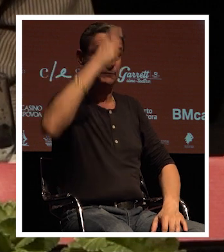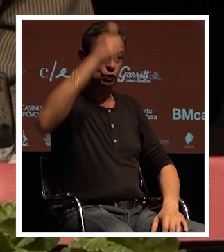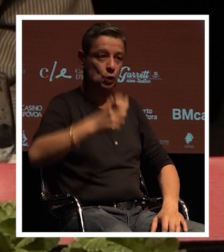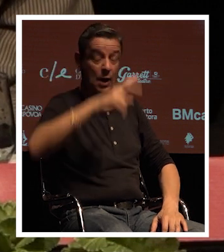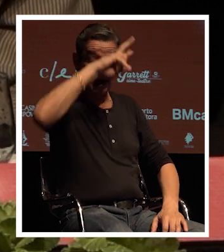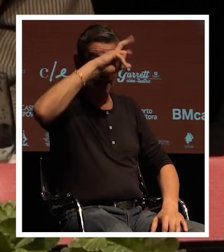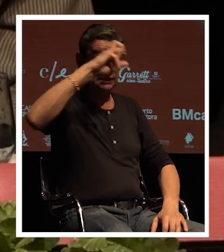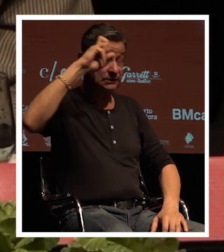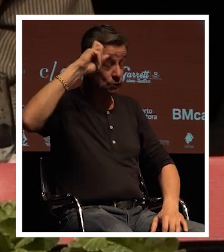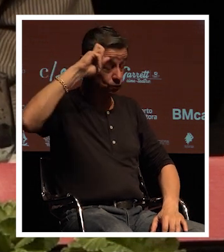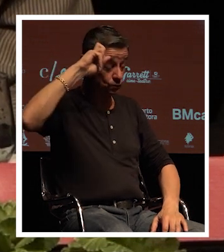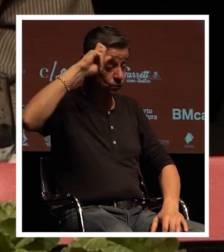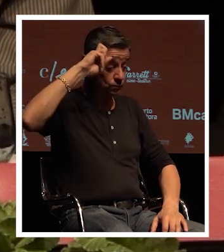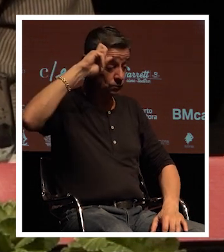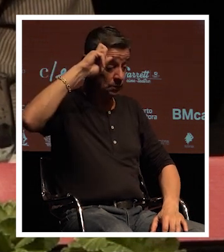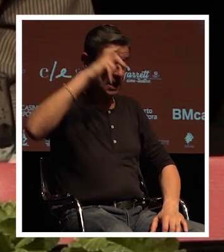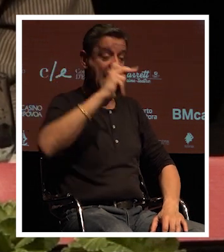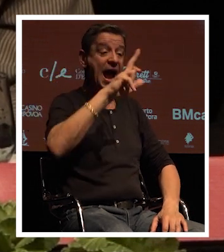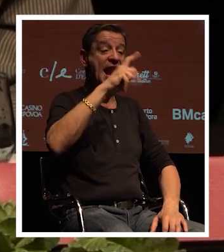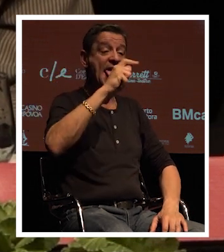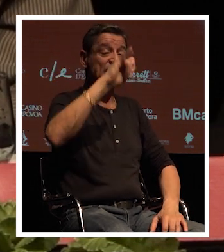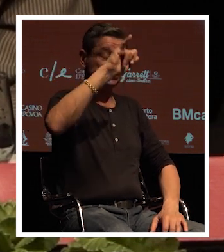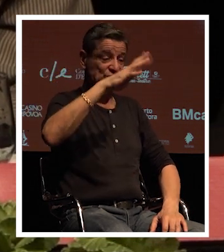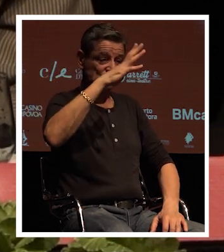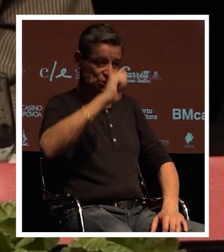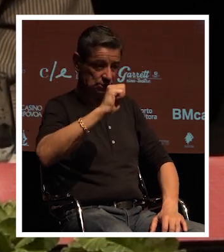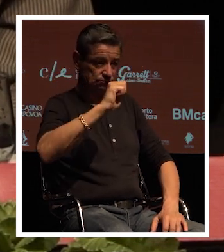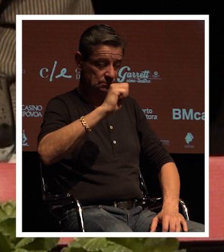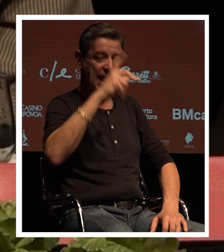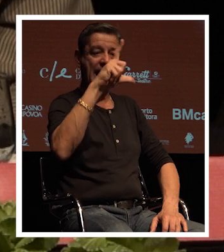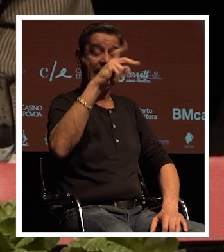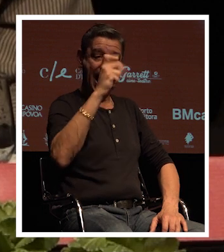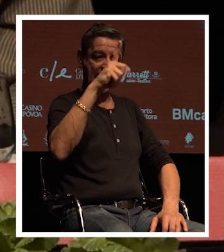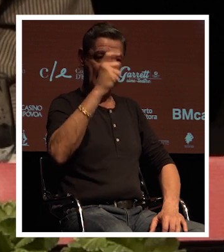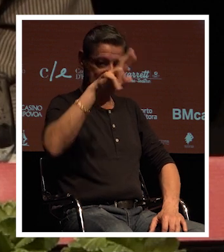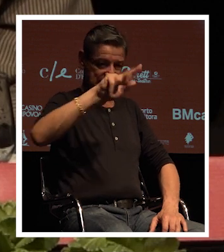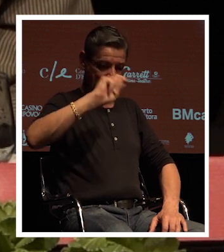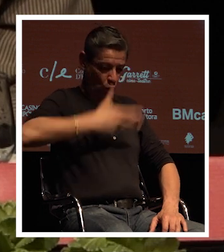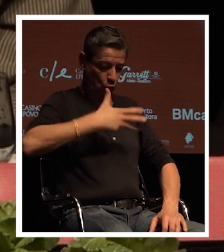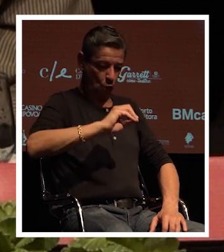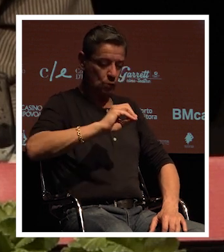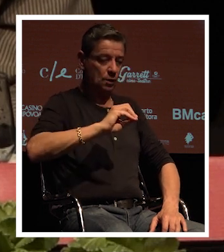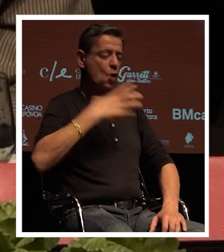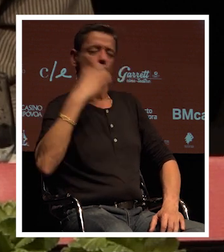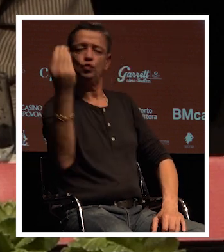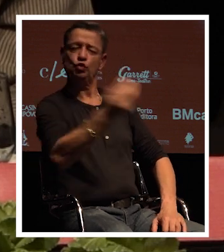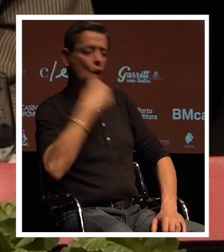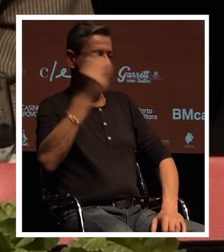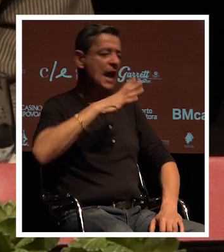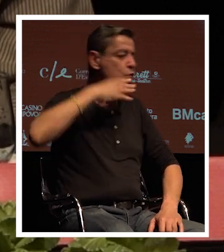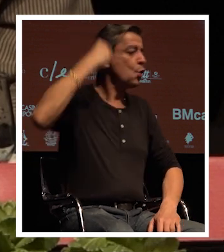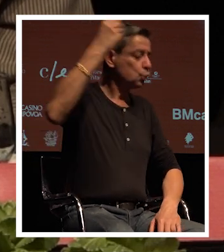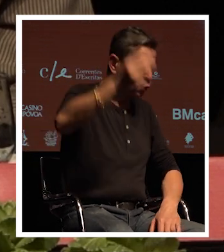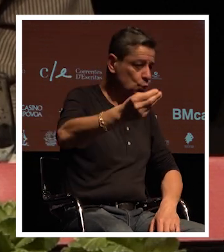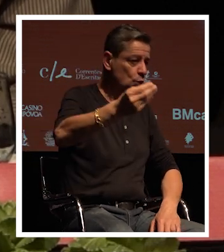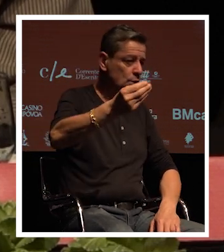não conhece eh o Ares Alexandro nasceu em 1922 portanto era um jovem adulto